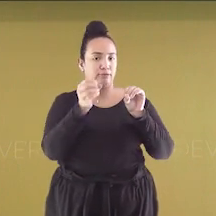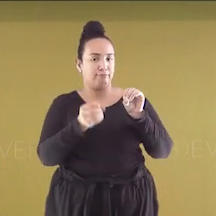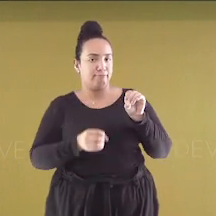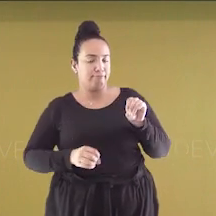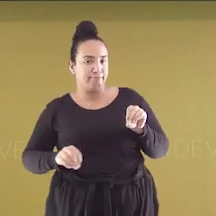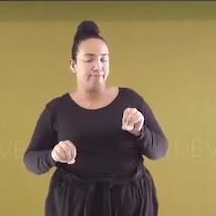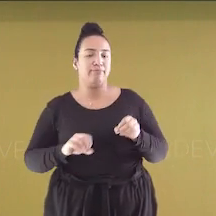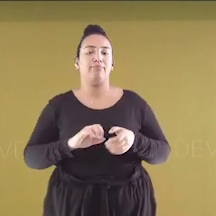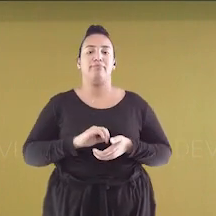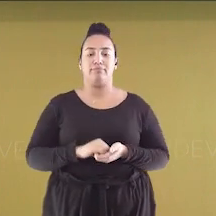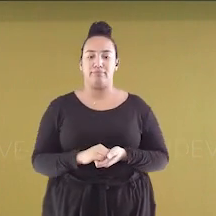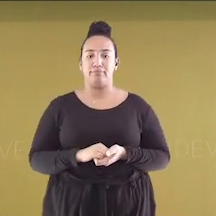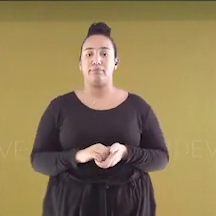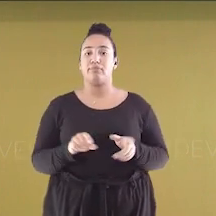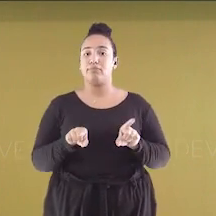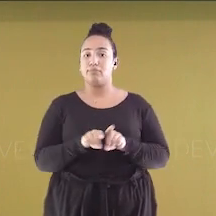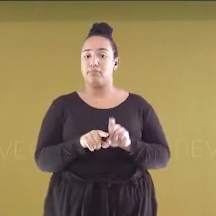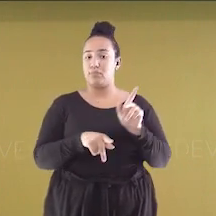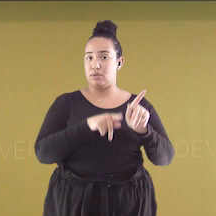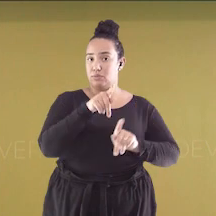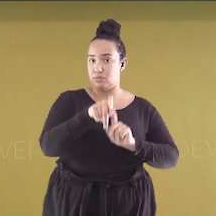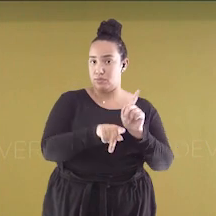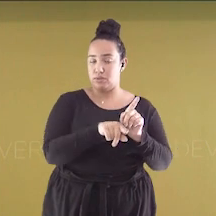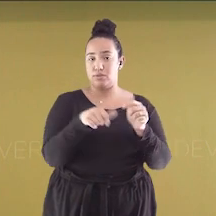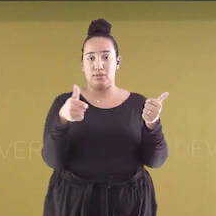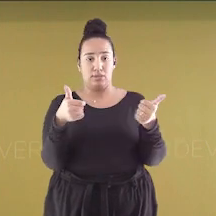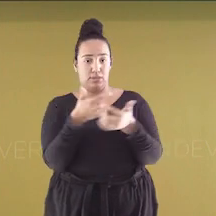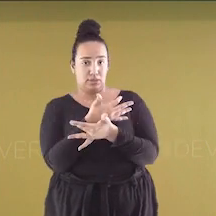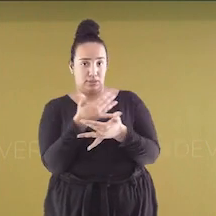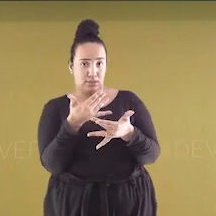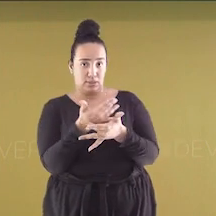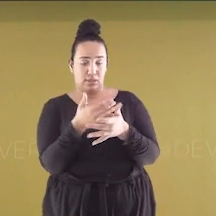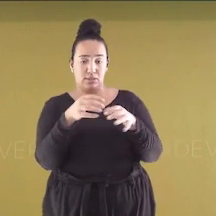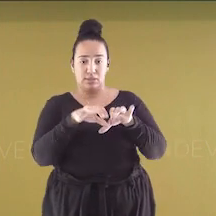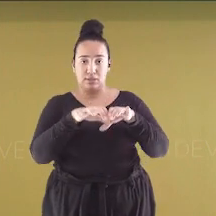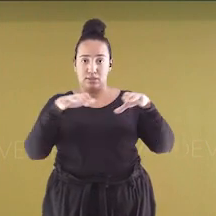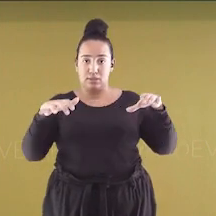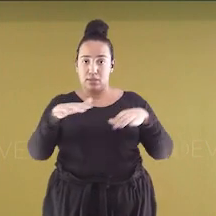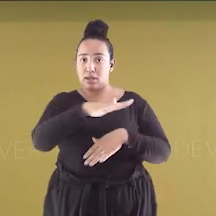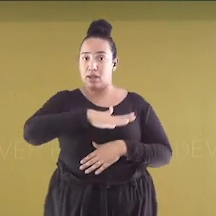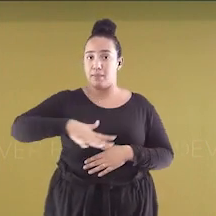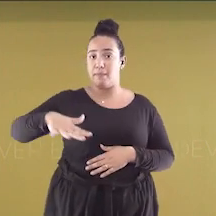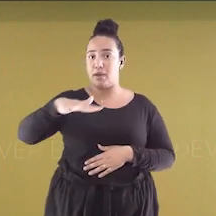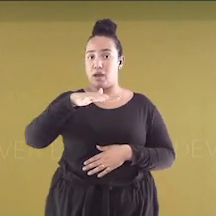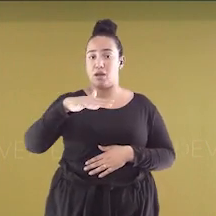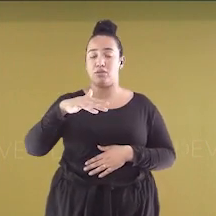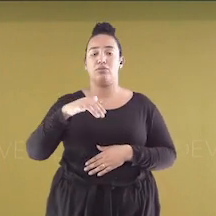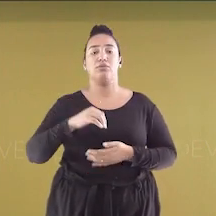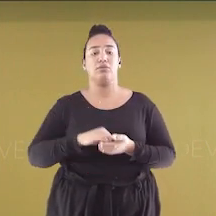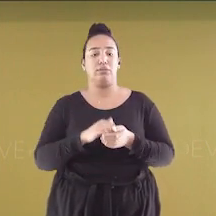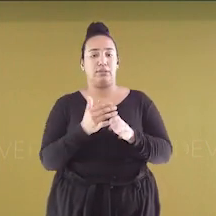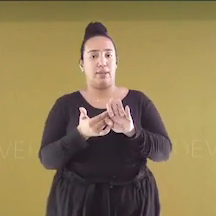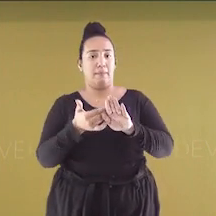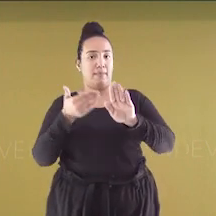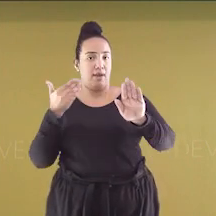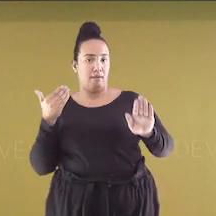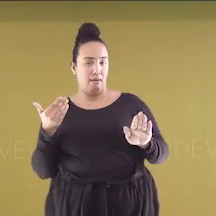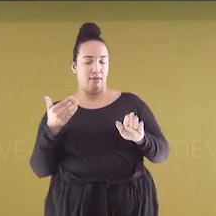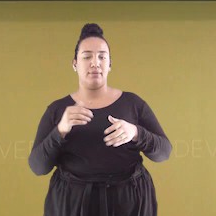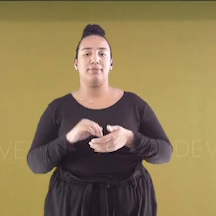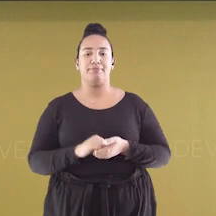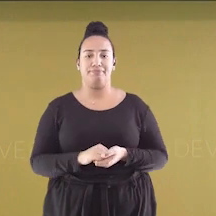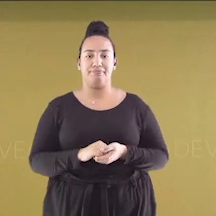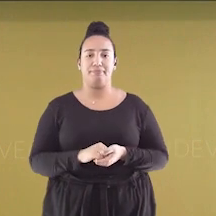exemplo, dividindo a população e a cidade em espaços urbanos segregados, ou